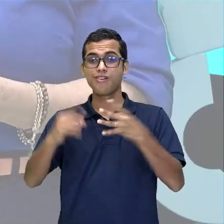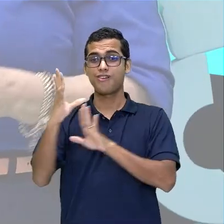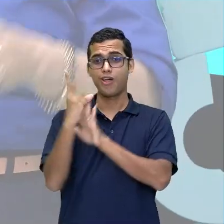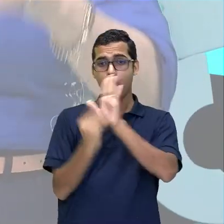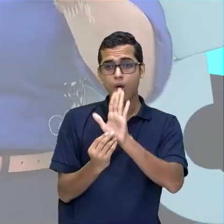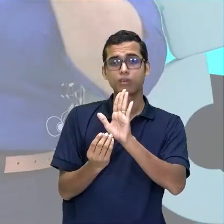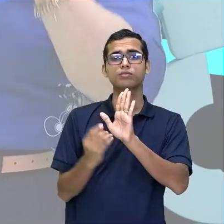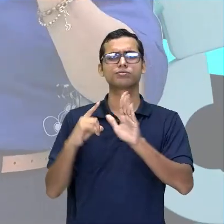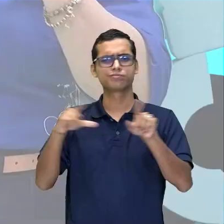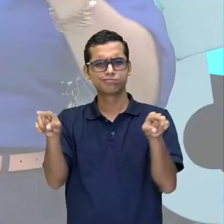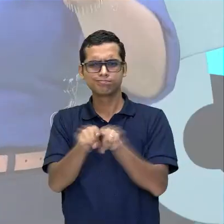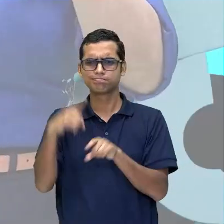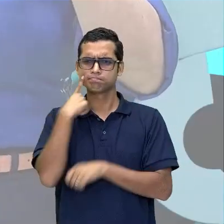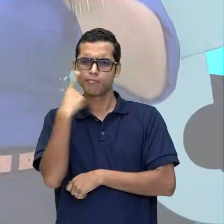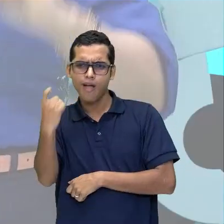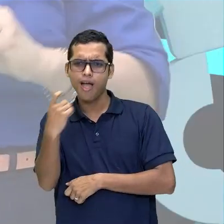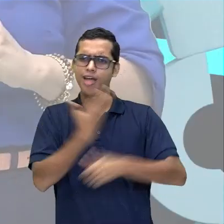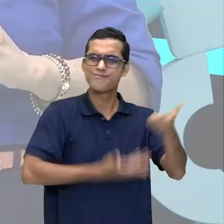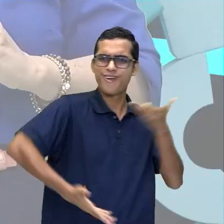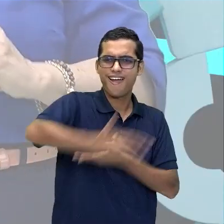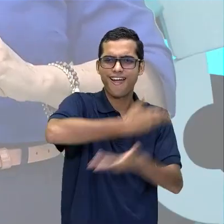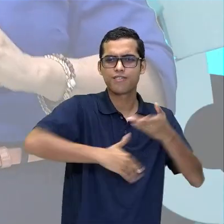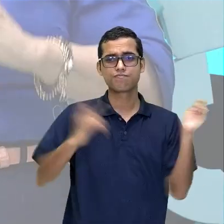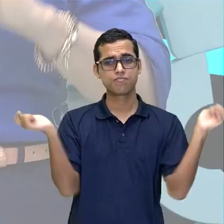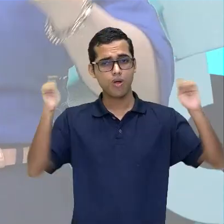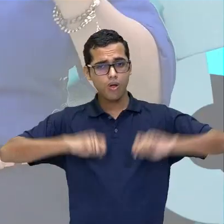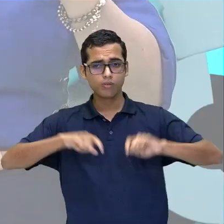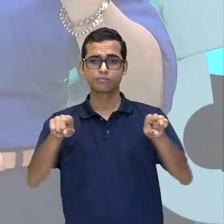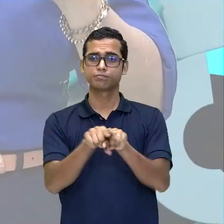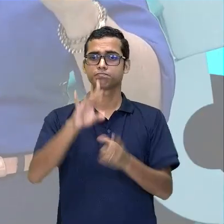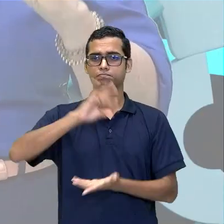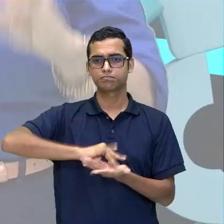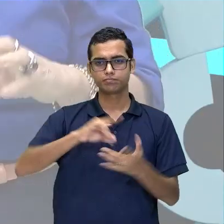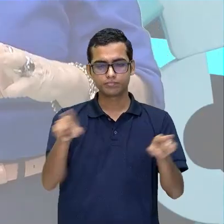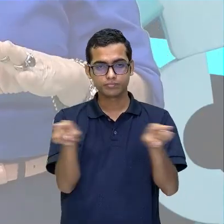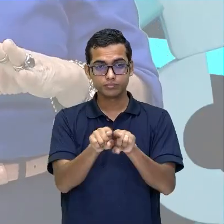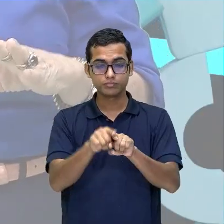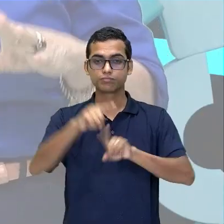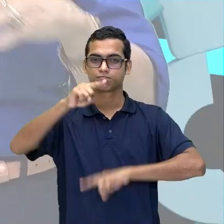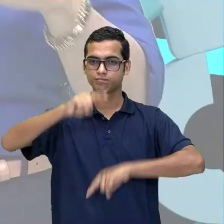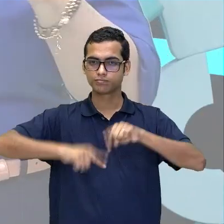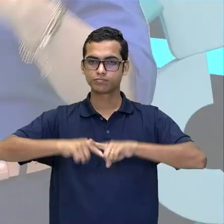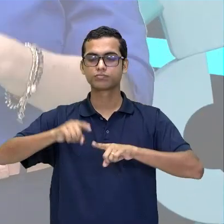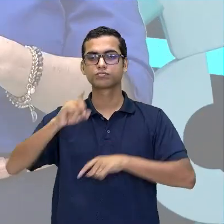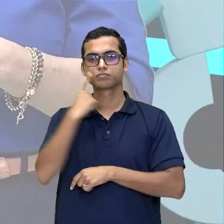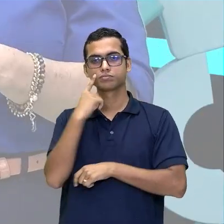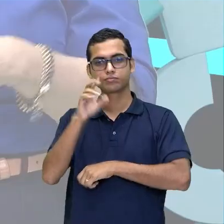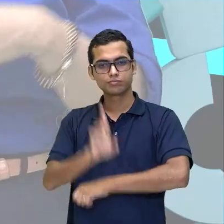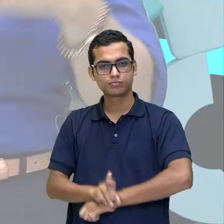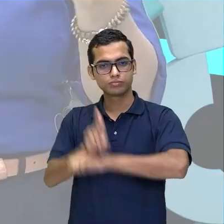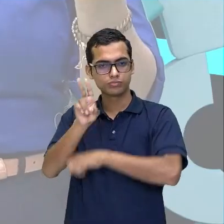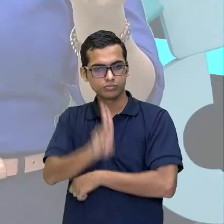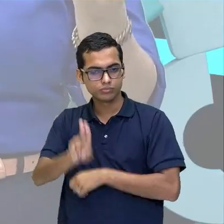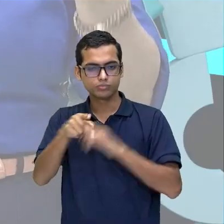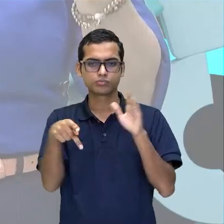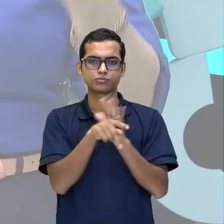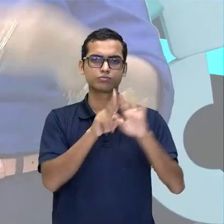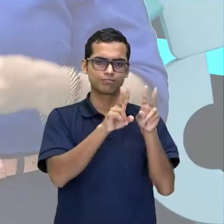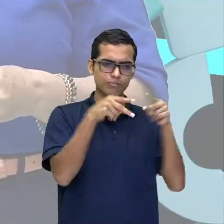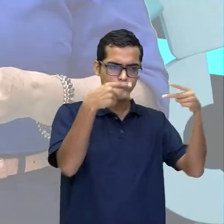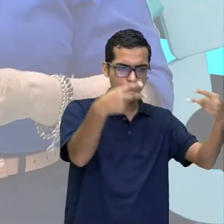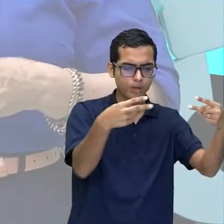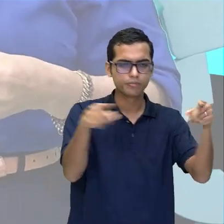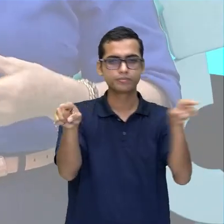interativo. Então, essas ferramentas, elas oferecem esses recursos como links, menu